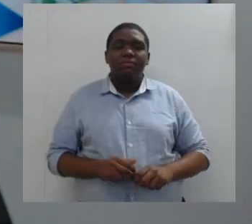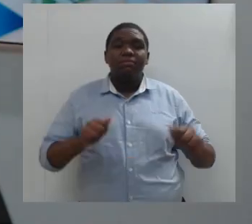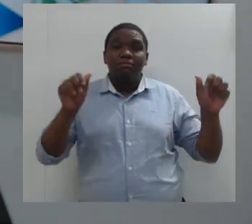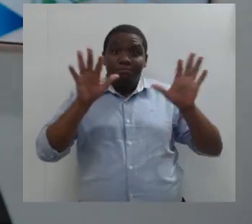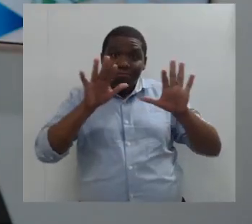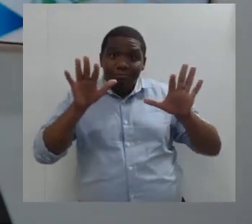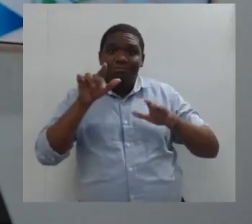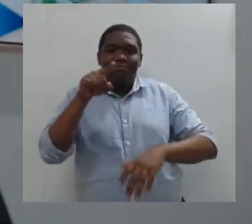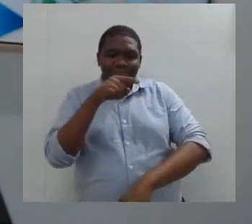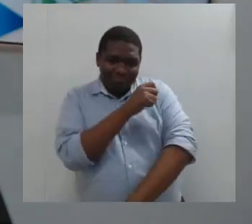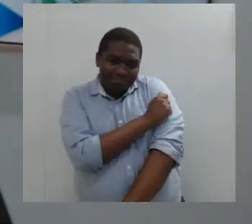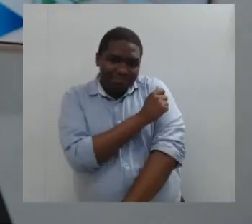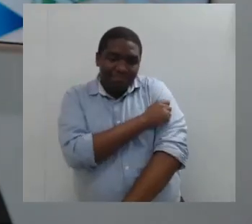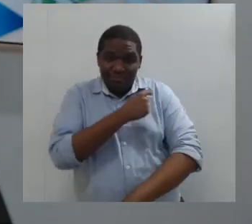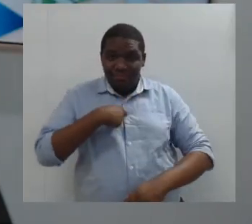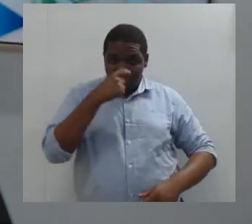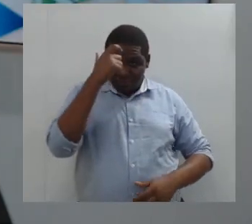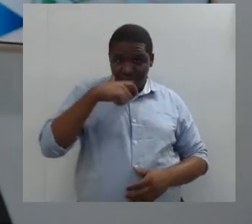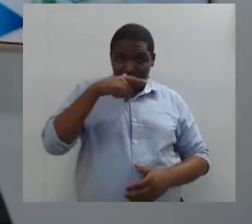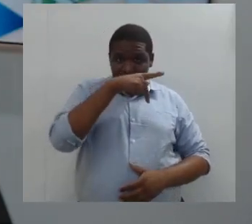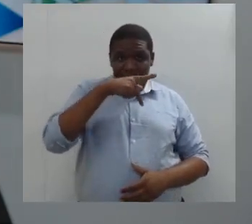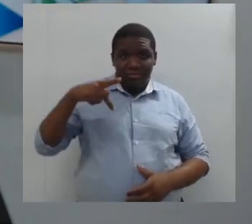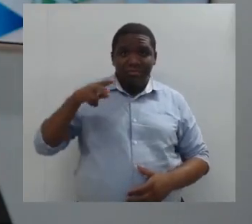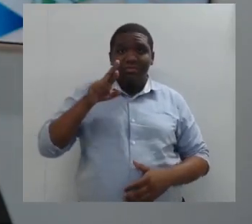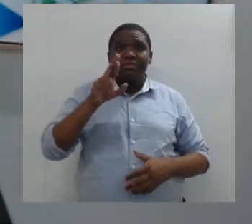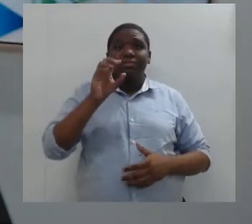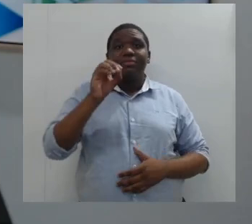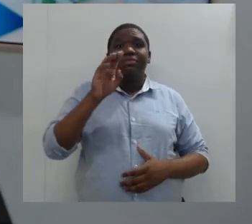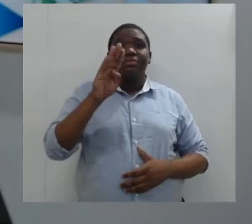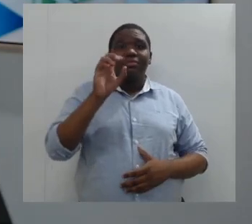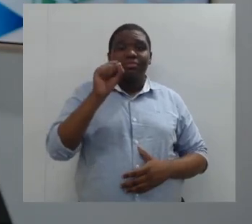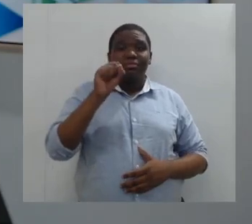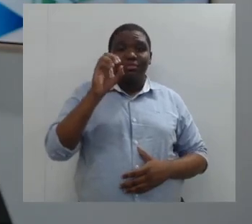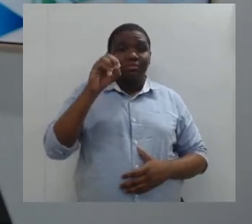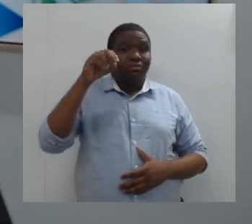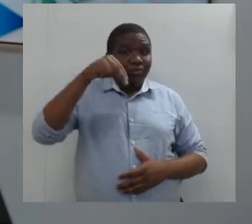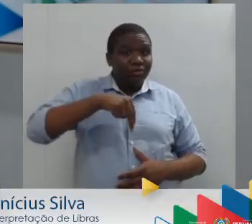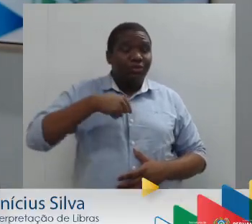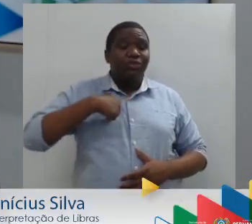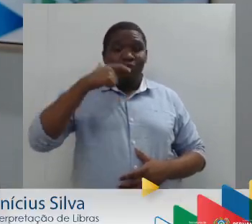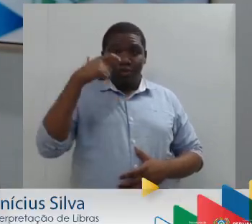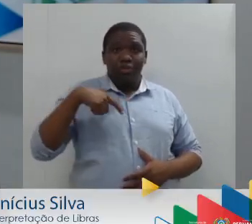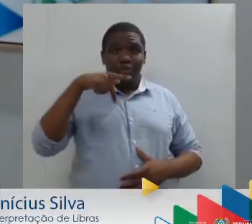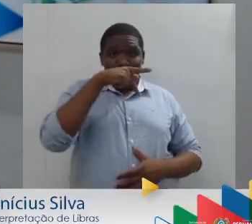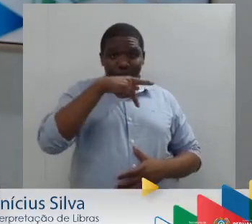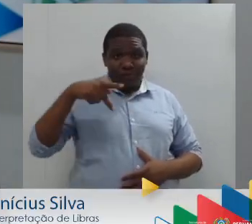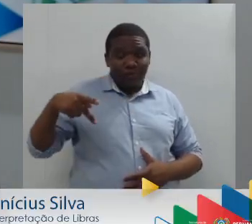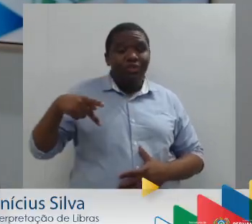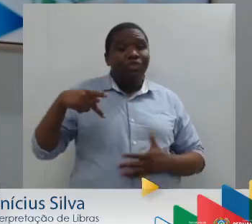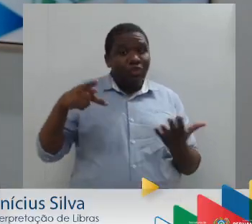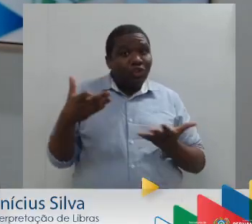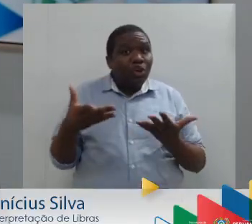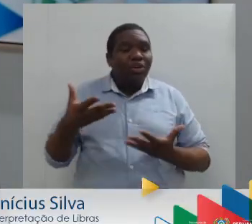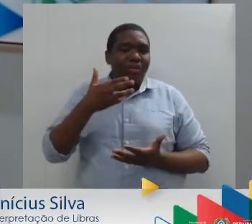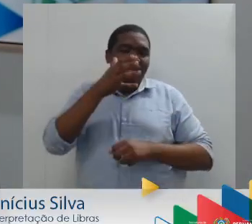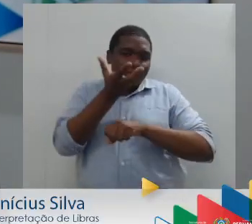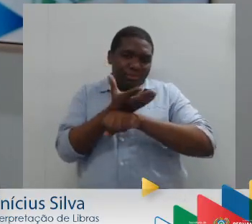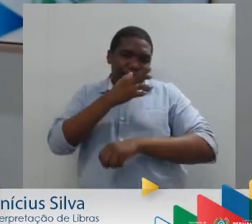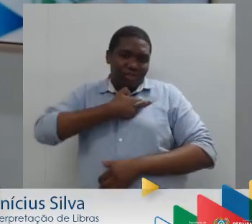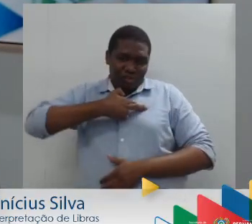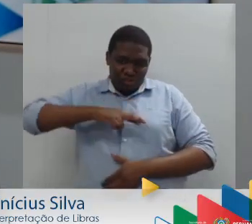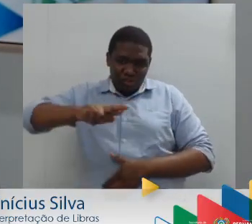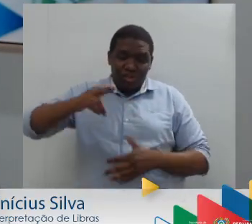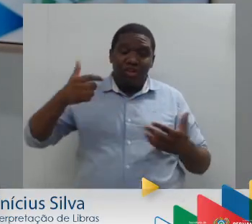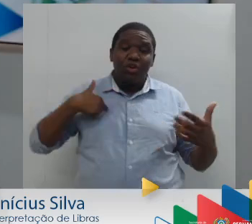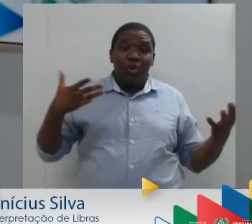Olá, estudantes! Eu sou o professor Robson Anselmo Tavares, professor de ensino religioso, e hoje nós